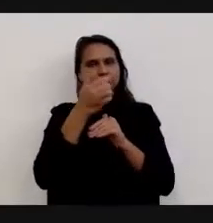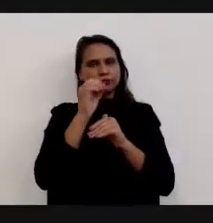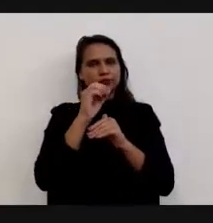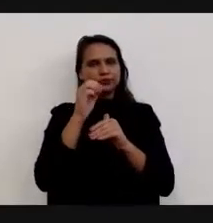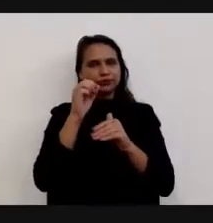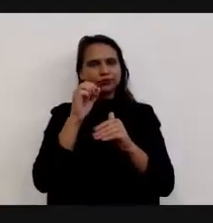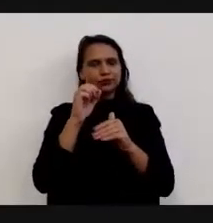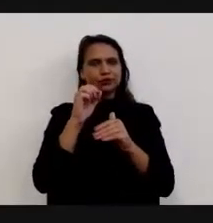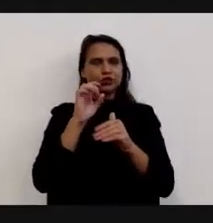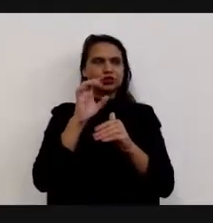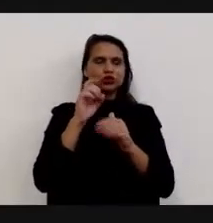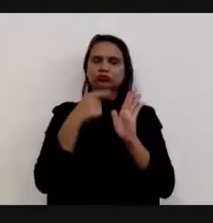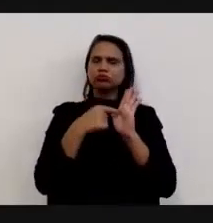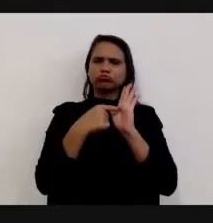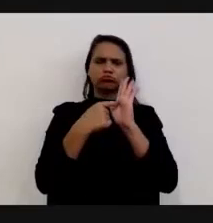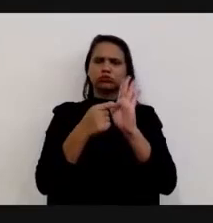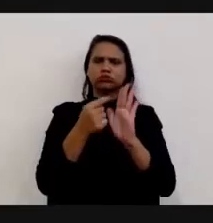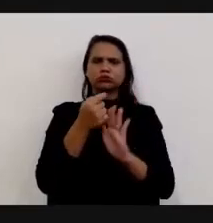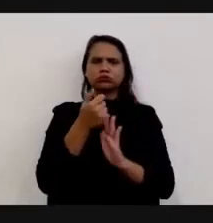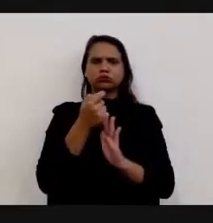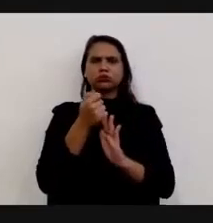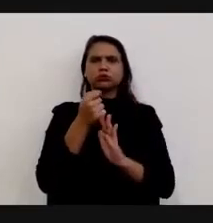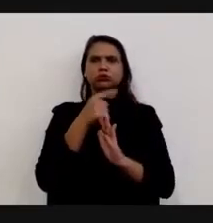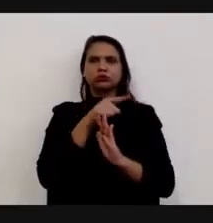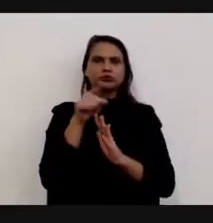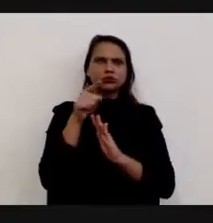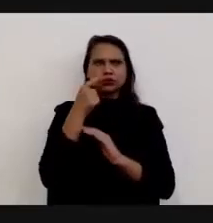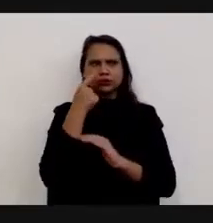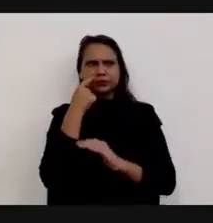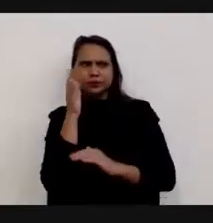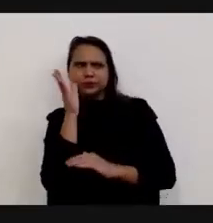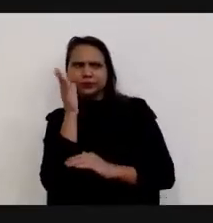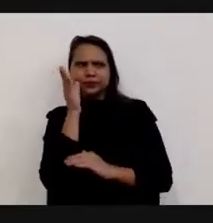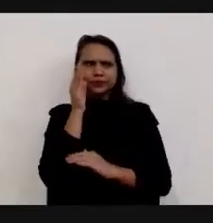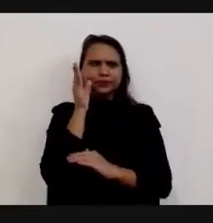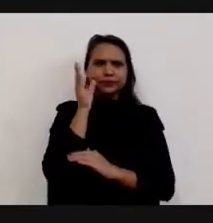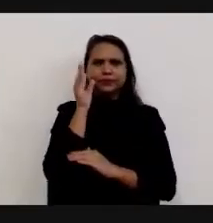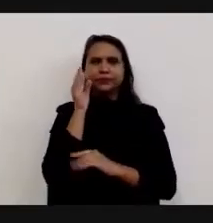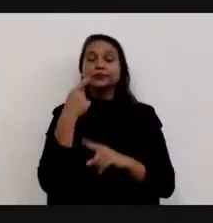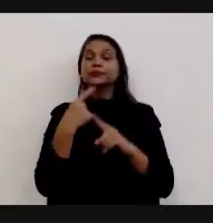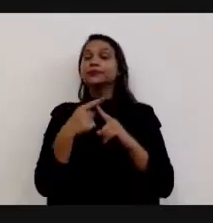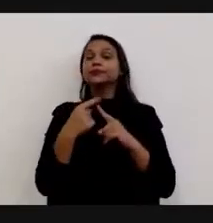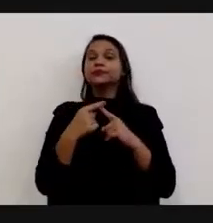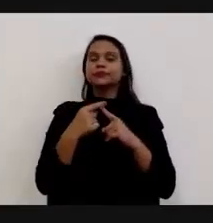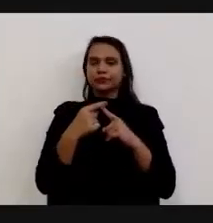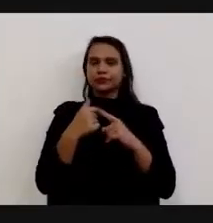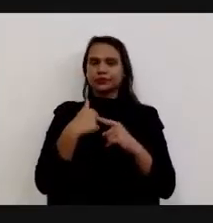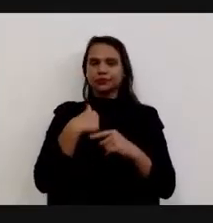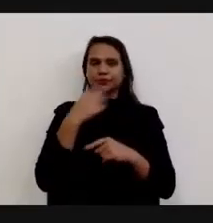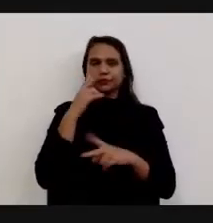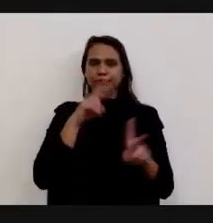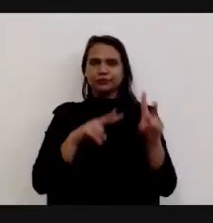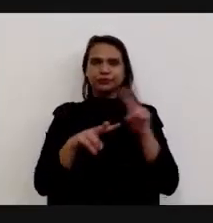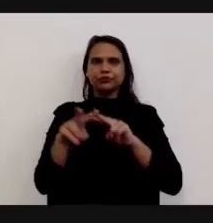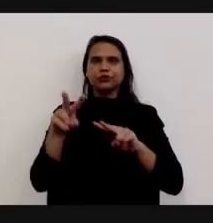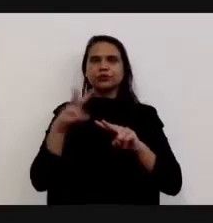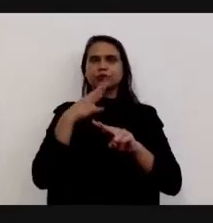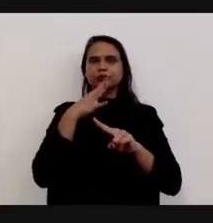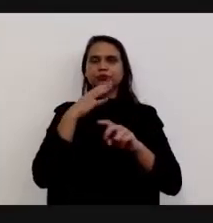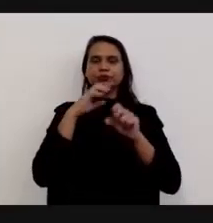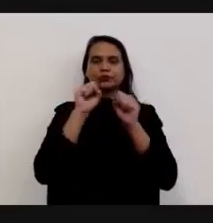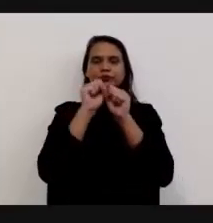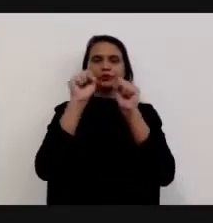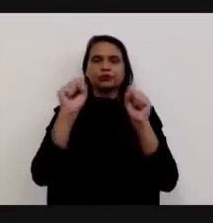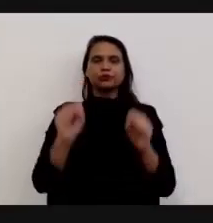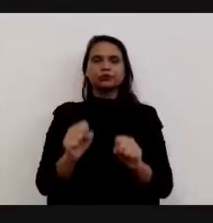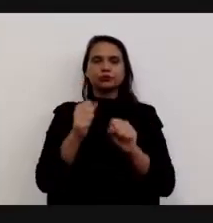só mostrar um pouco do que deixar todo mundo com água na boca, porque nós, na minha visão, conhecendo um pouco dos sistemas que nós temos